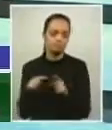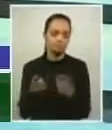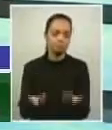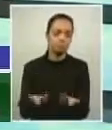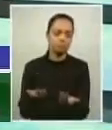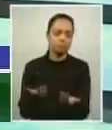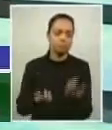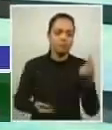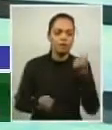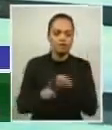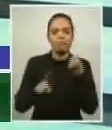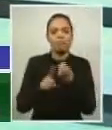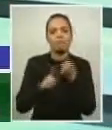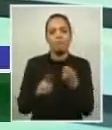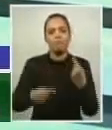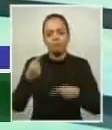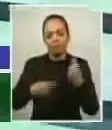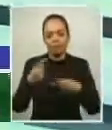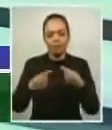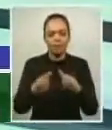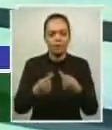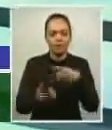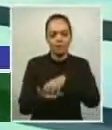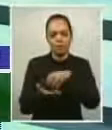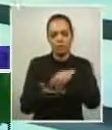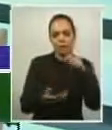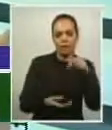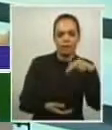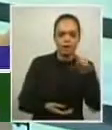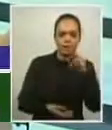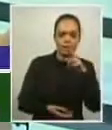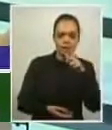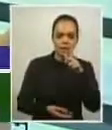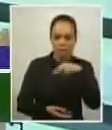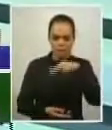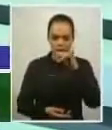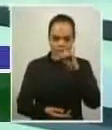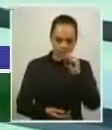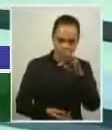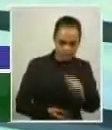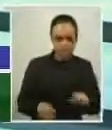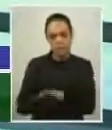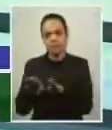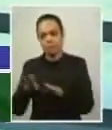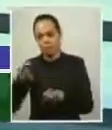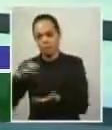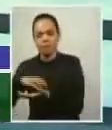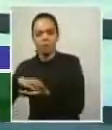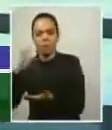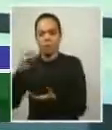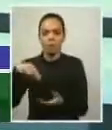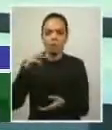aquela disputa política entre anarquistas e socialistas ou comunistas do século 19 ela tem um